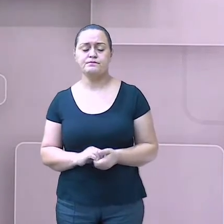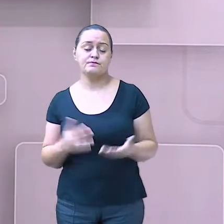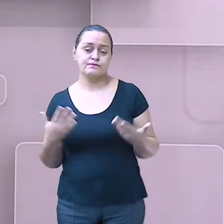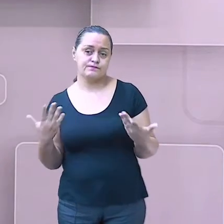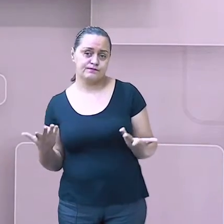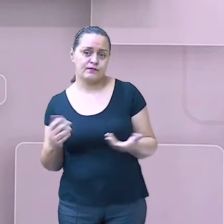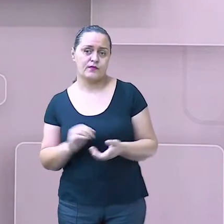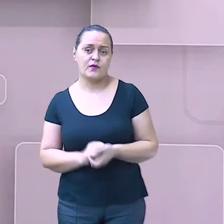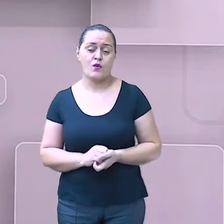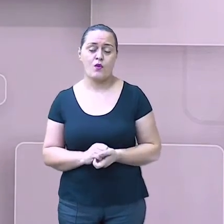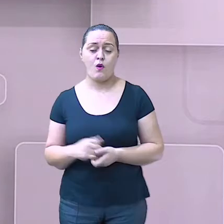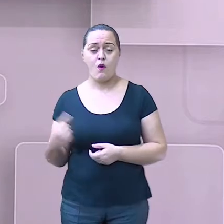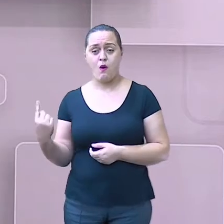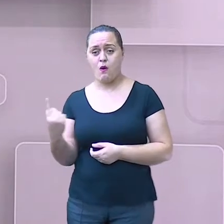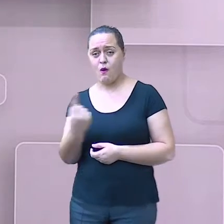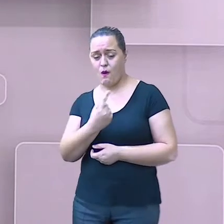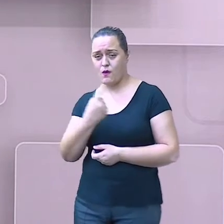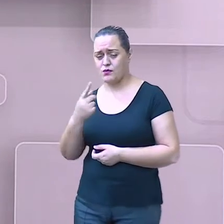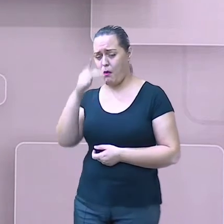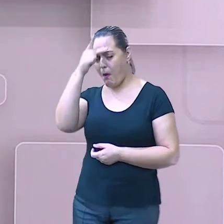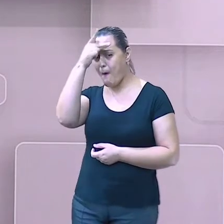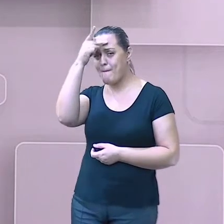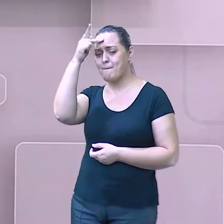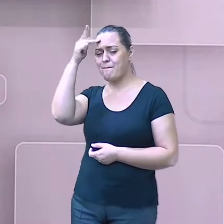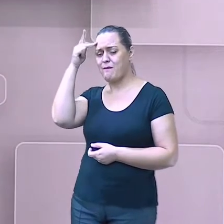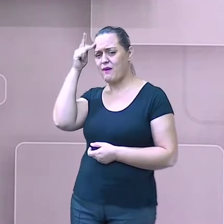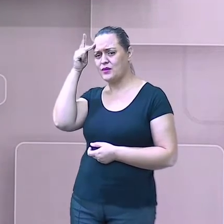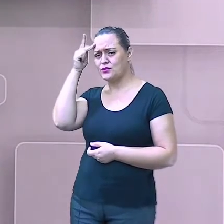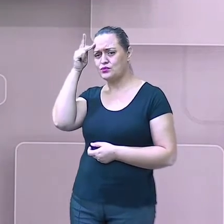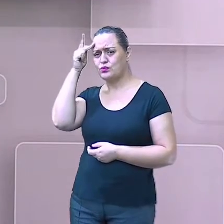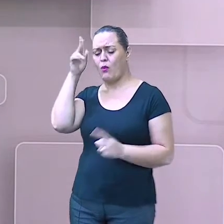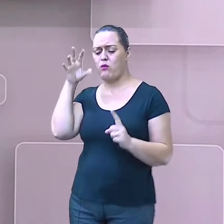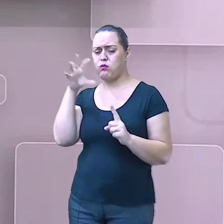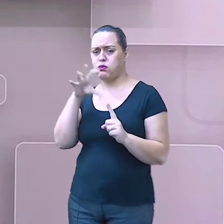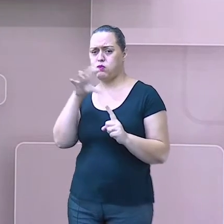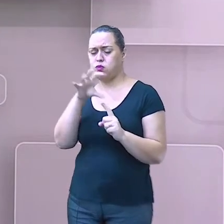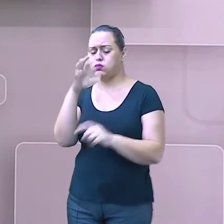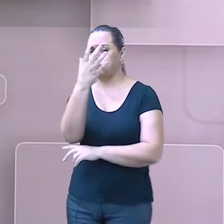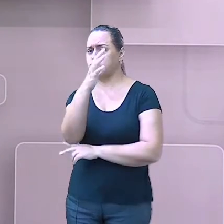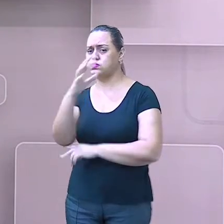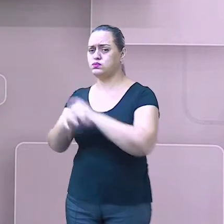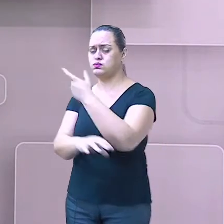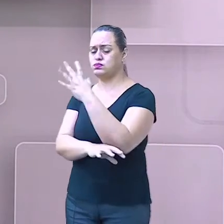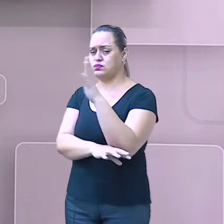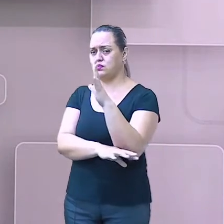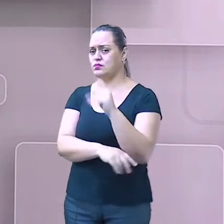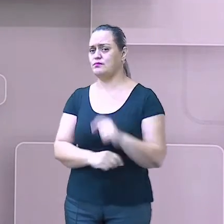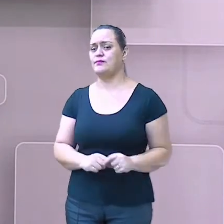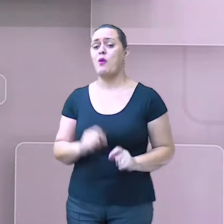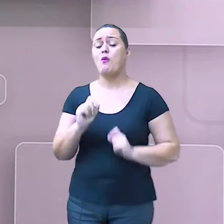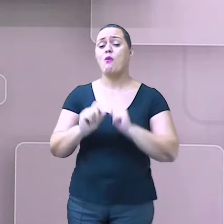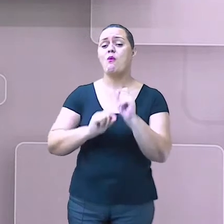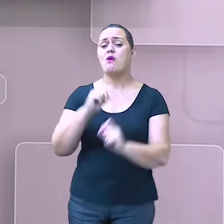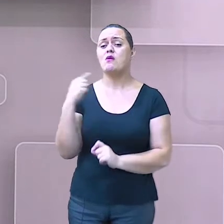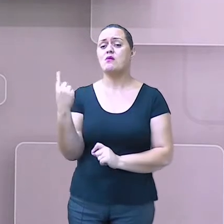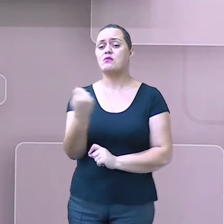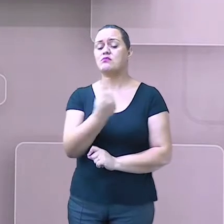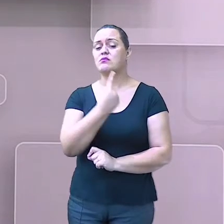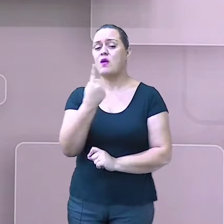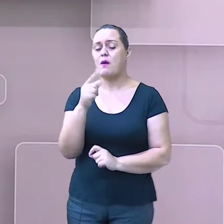intervenção humana na natureza. O que a gente tem feito que não